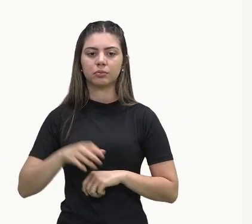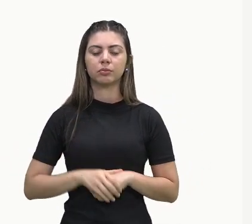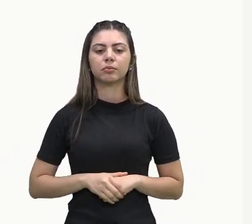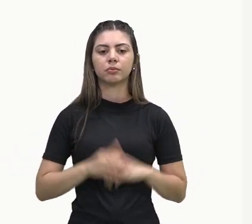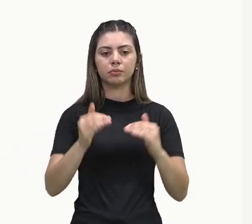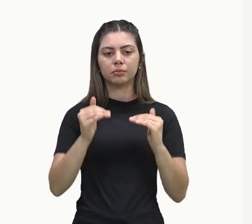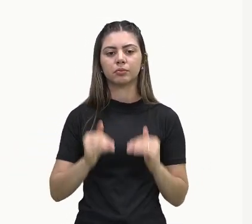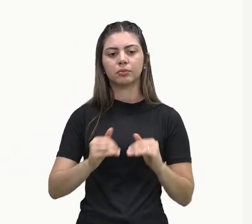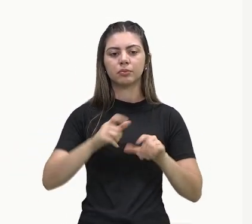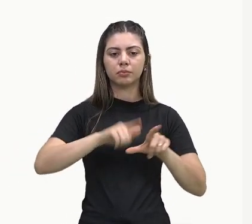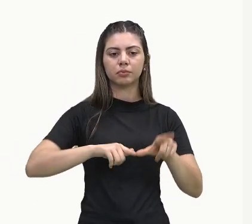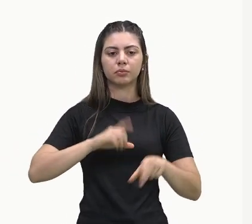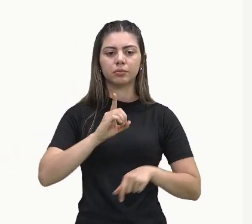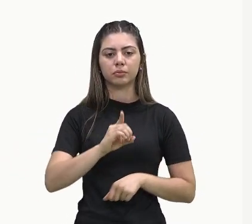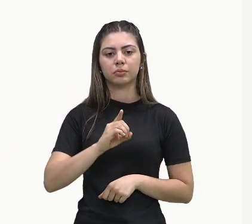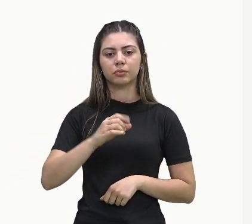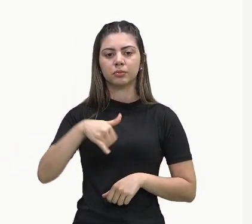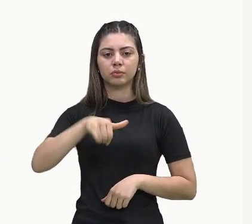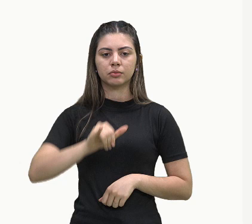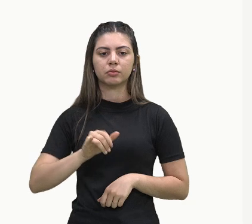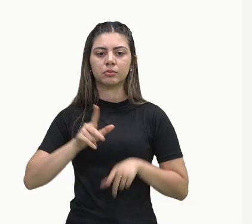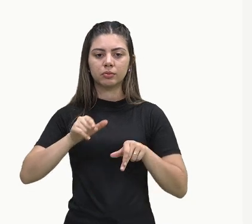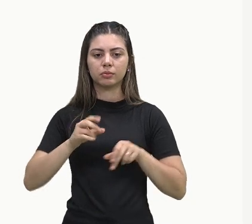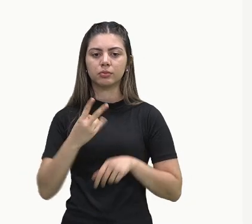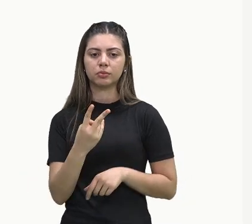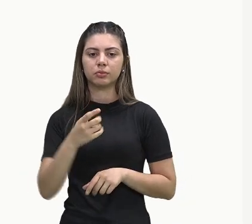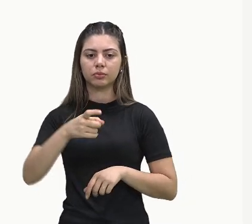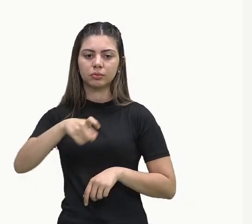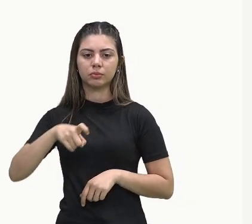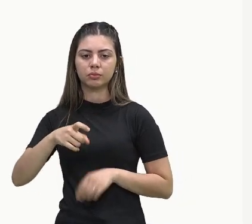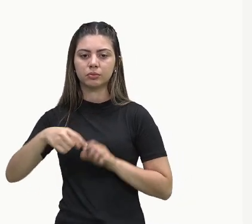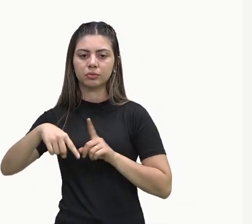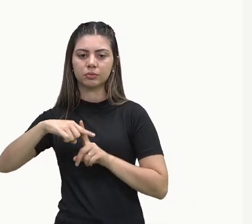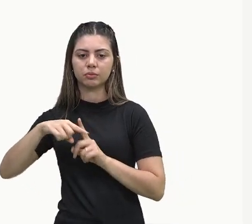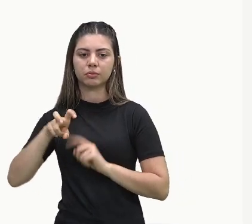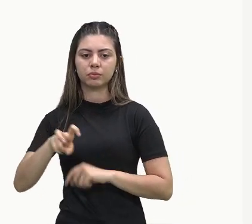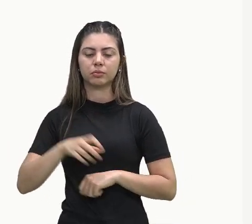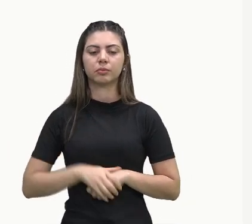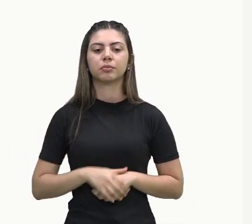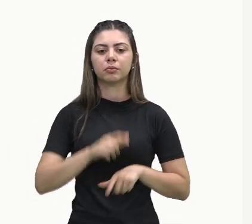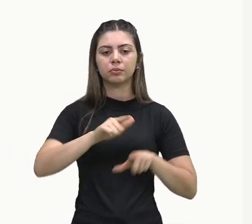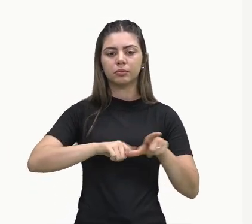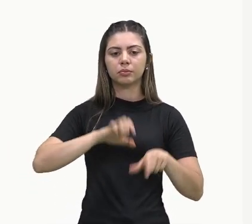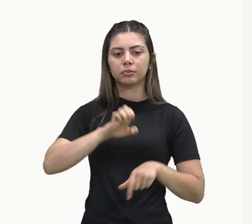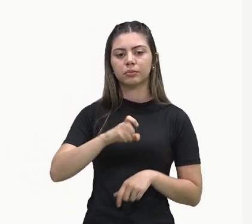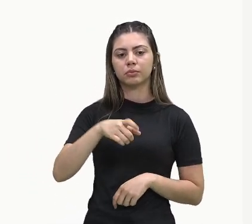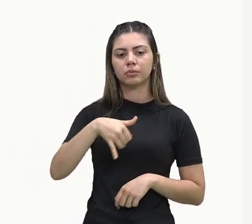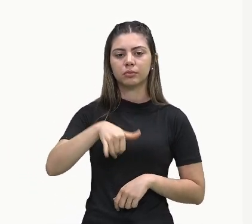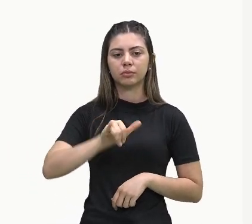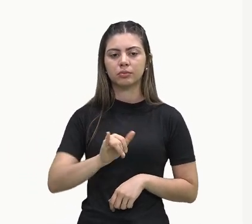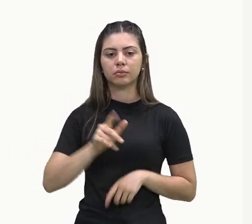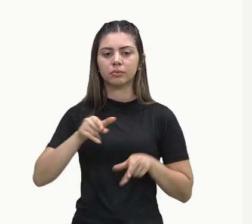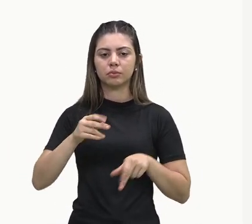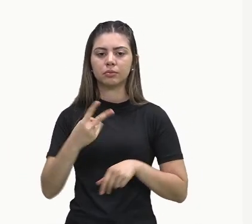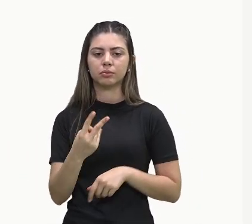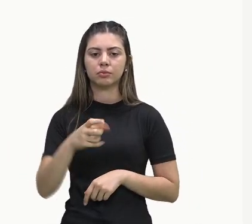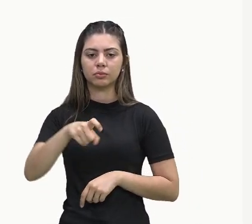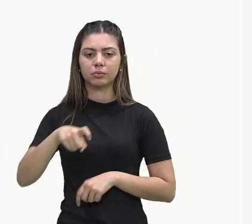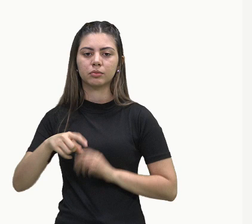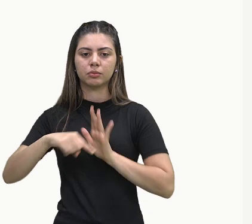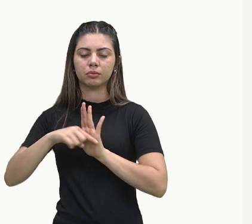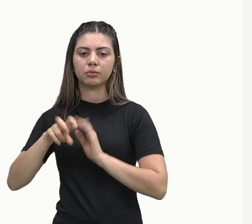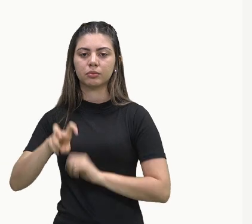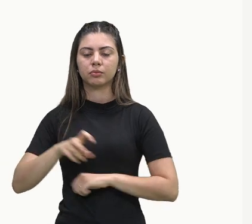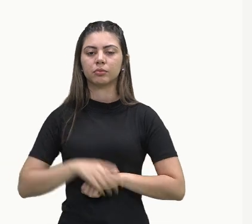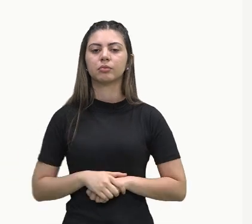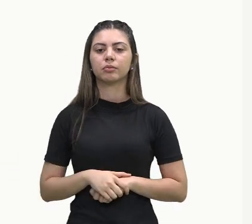d y = 2x + 5 e letra e y = 2x - 5 pois